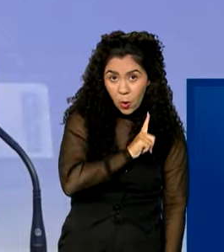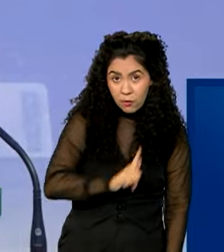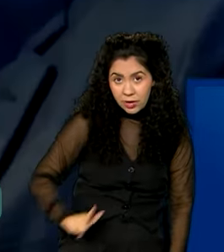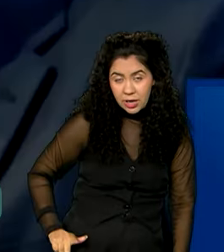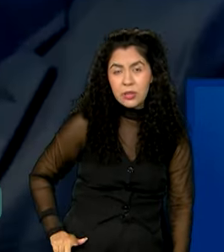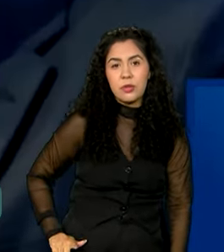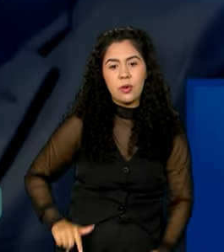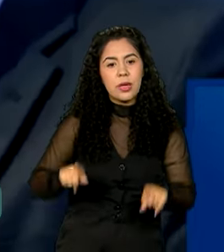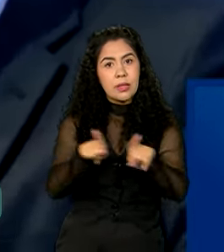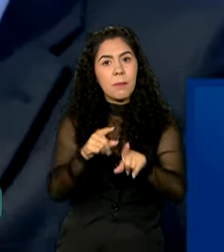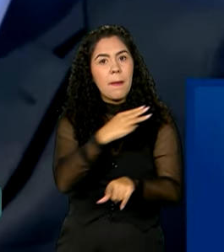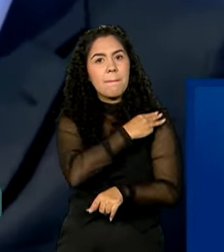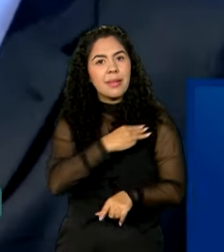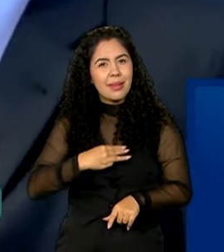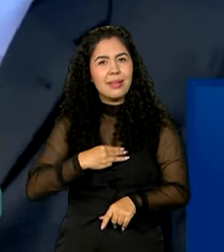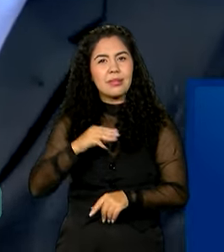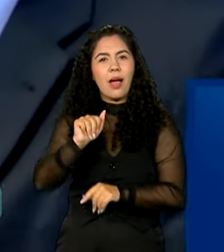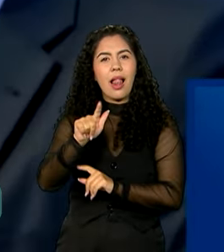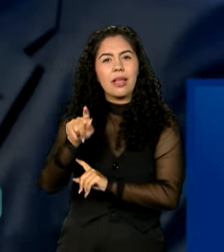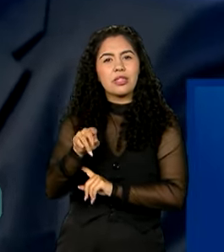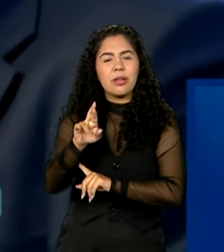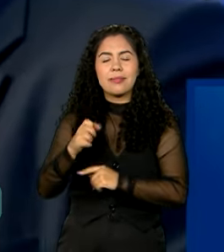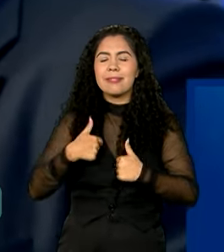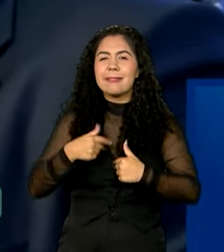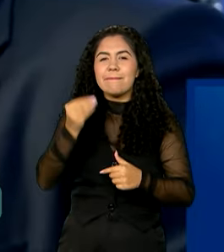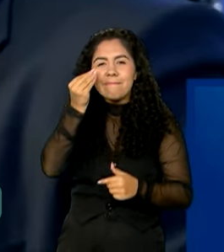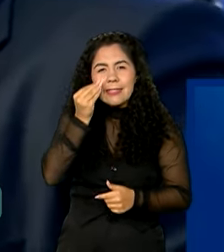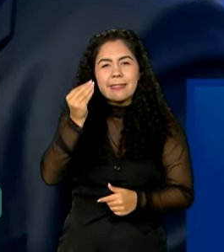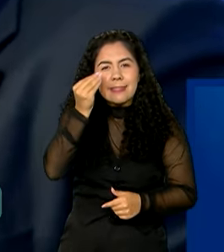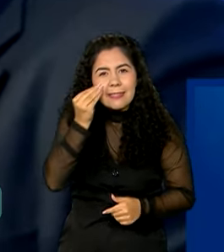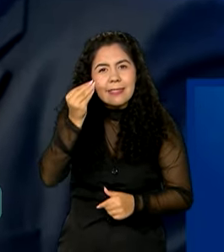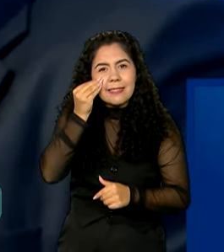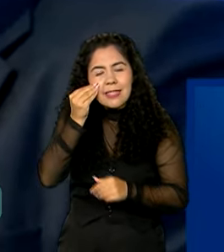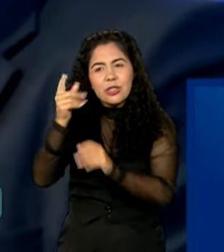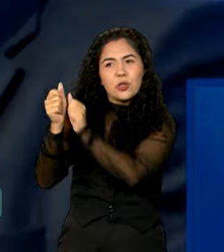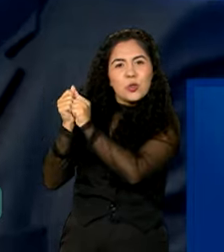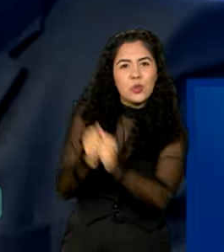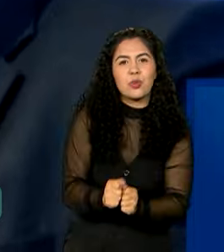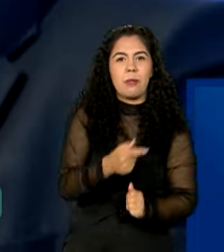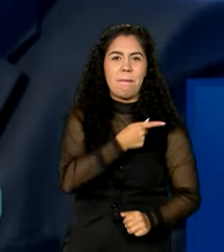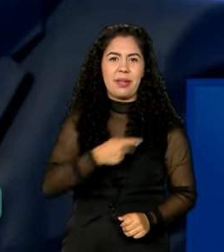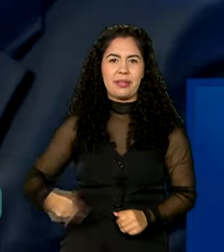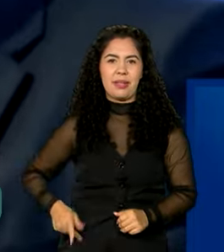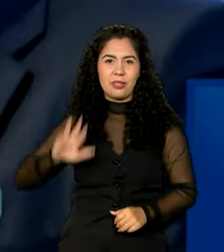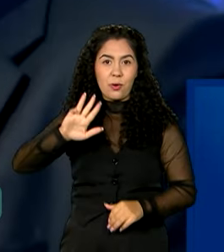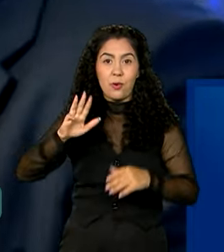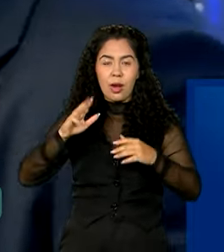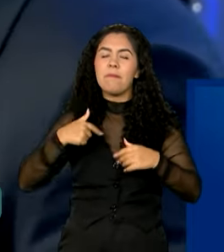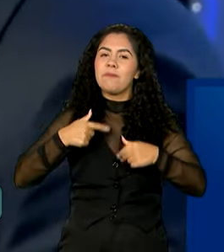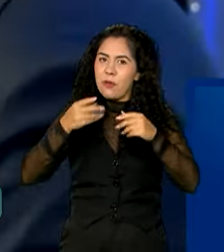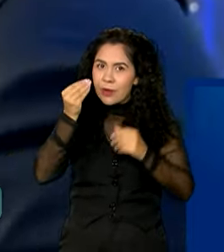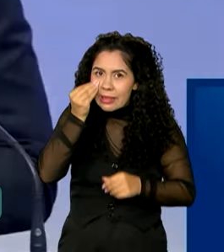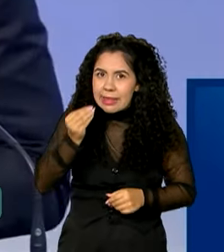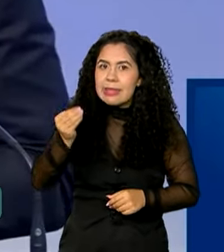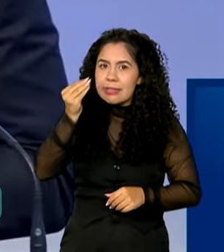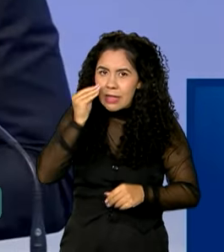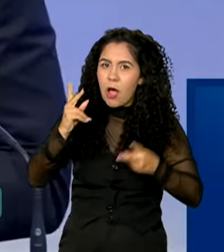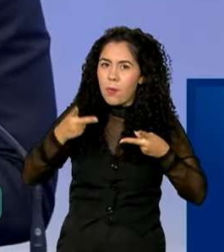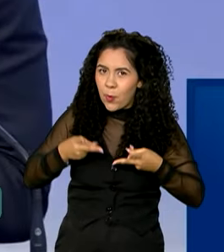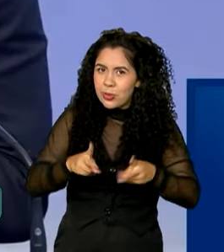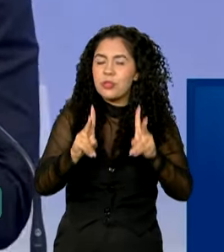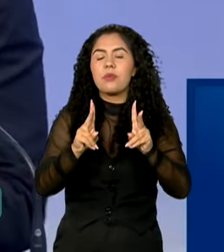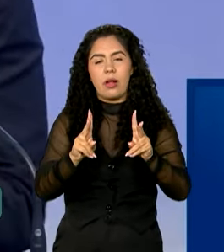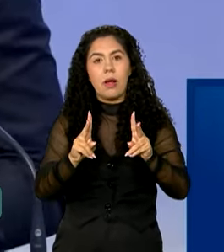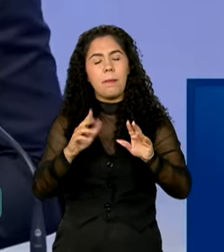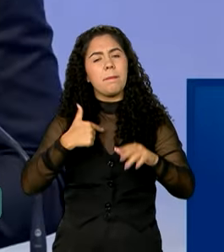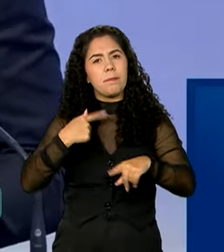e ministro Alexandre, eu fiz tudo até para trazer o presidente Lula aqui hoje. E vou continuar fazendo tudo para trazer o presidente Lula aqui, porque